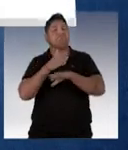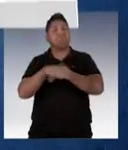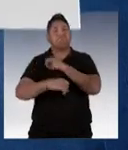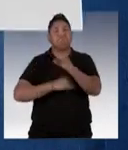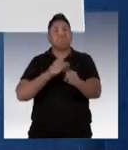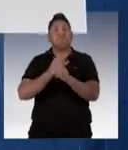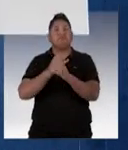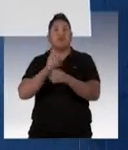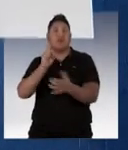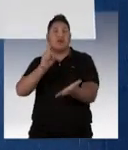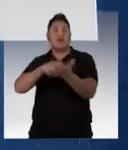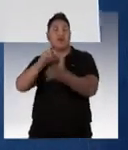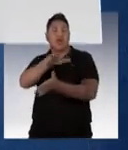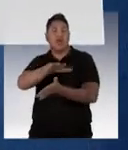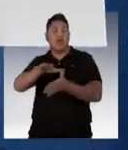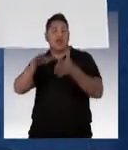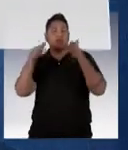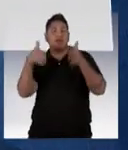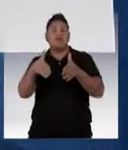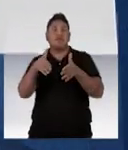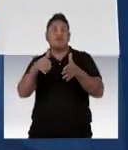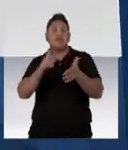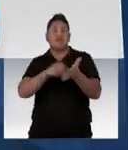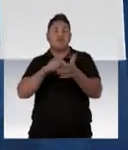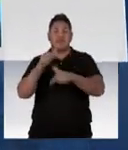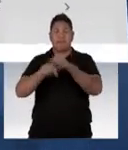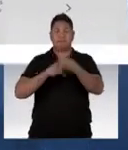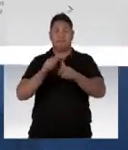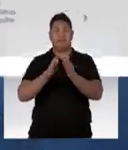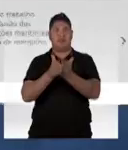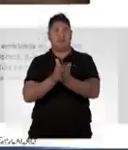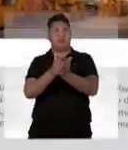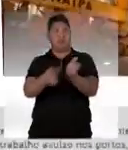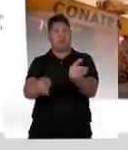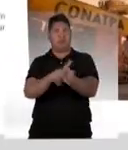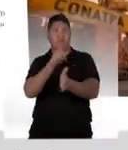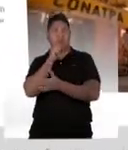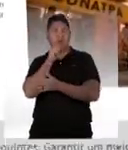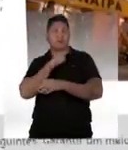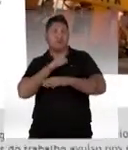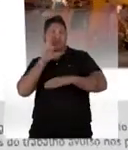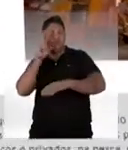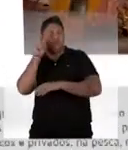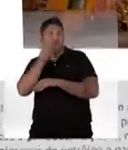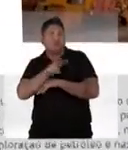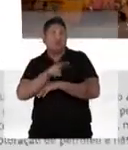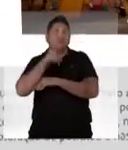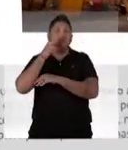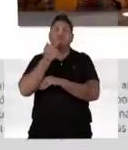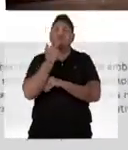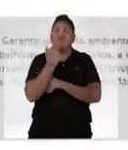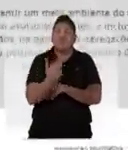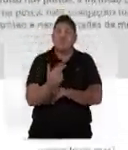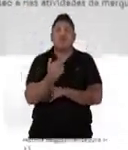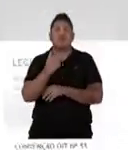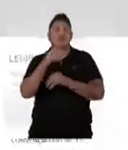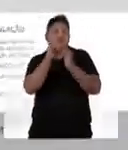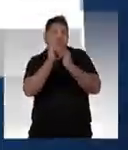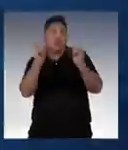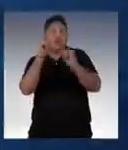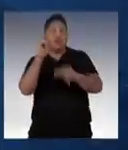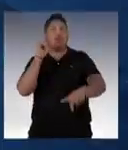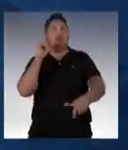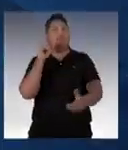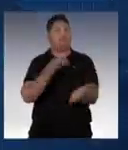MPT, procure por Áreas de Atuação, clique em Trabalho Portuário e Aquaviário e tenha acesso a notícias,